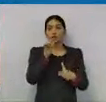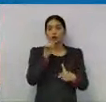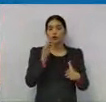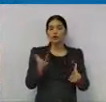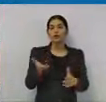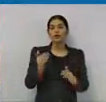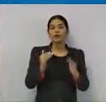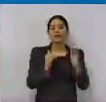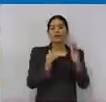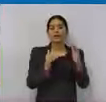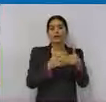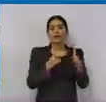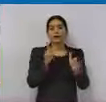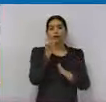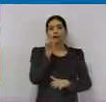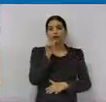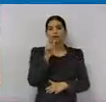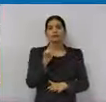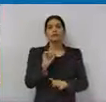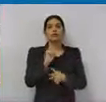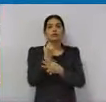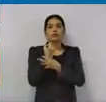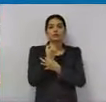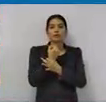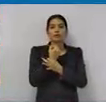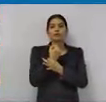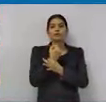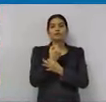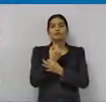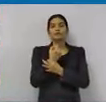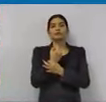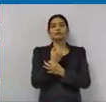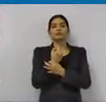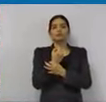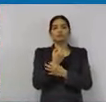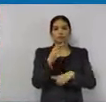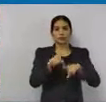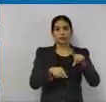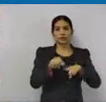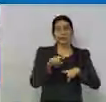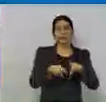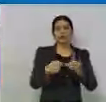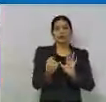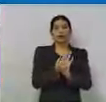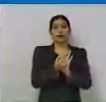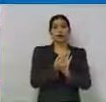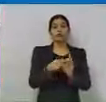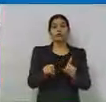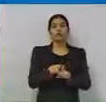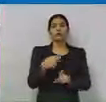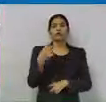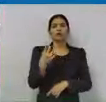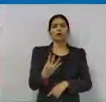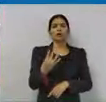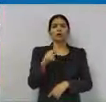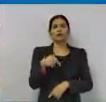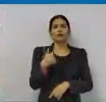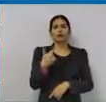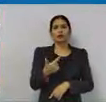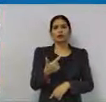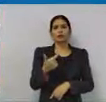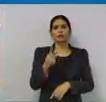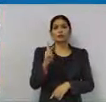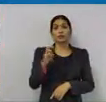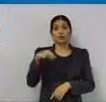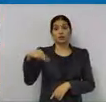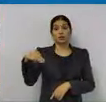unidades existentes e segurança patrimonial e a execução de também mais de 4,2 quilômetros de